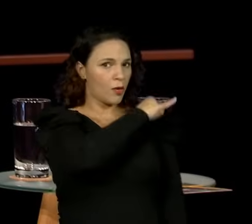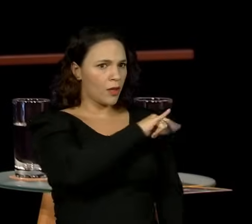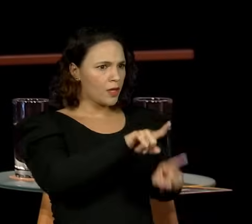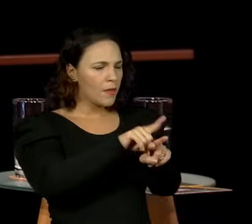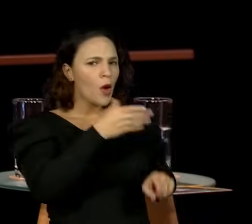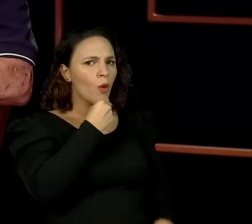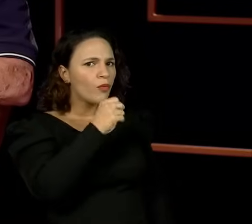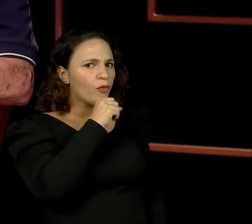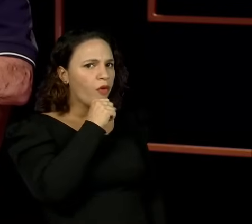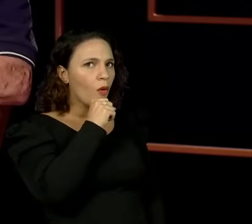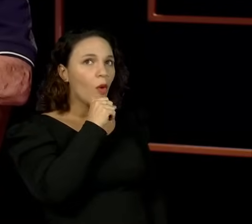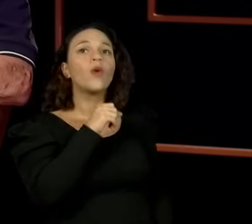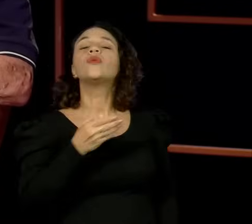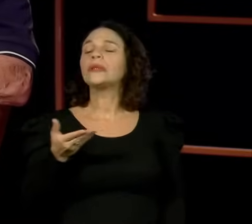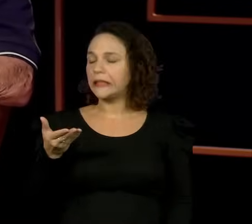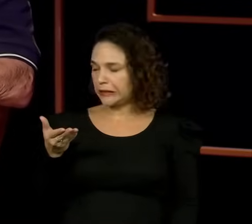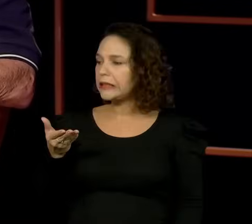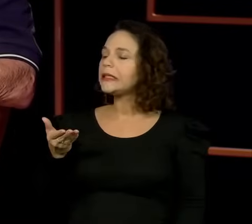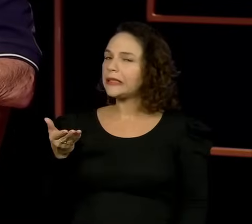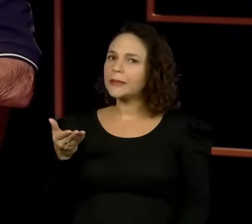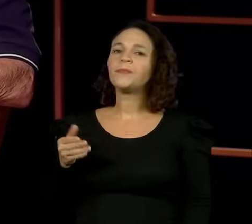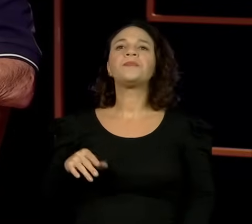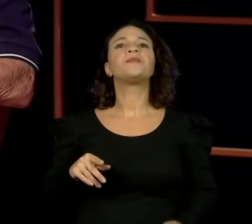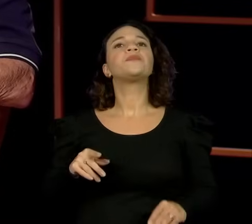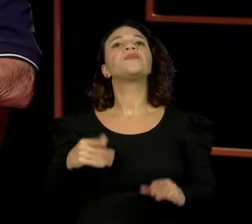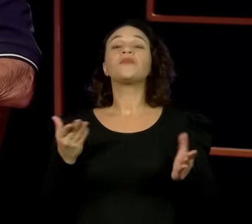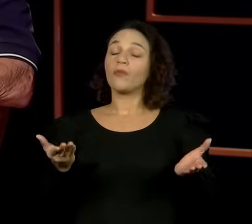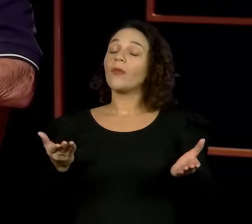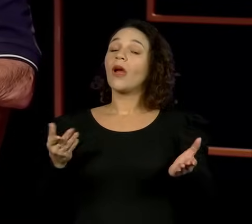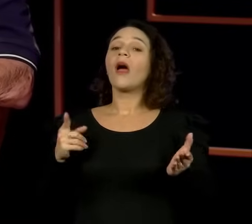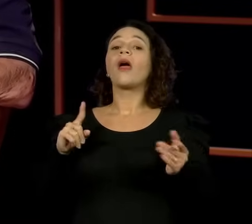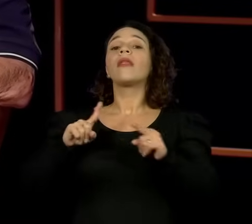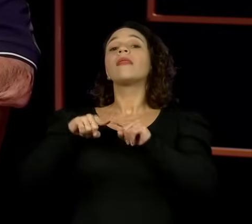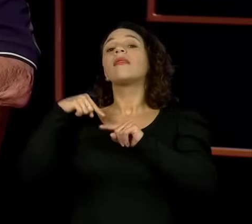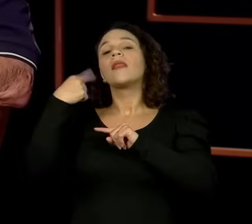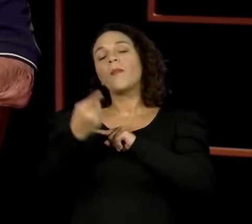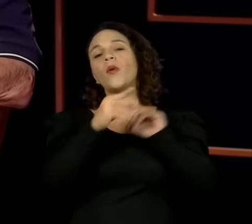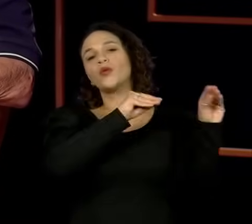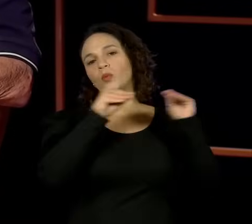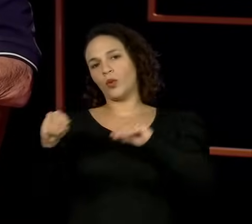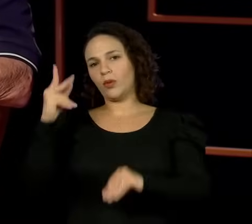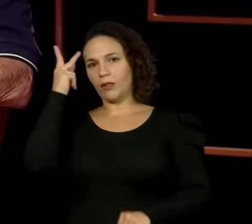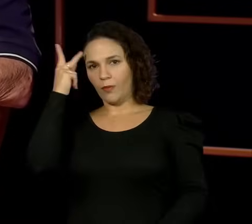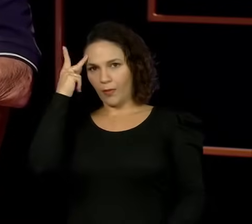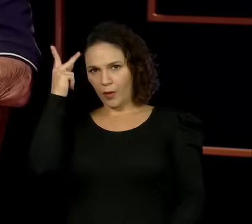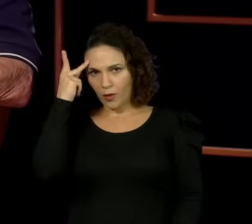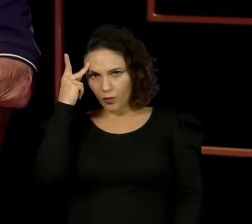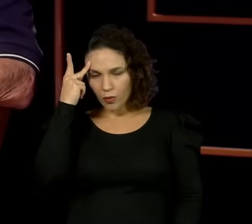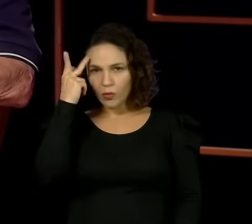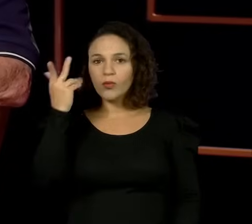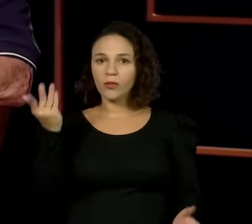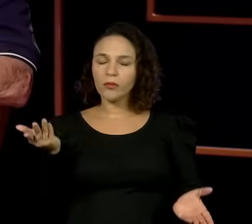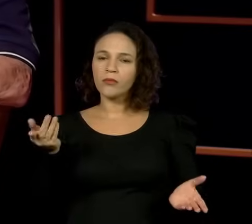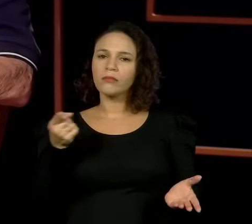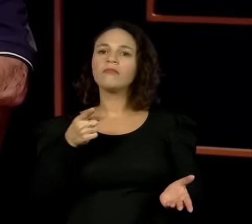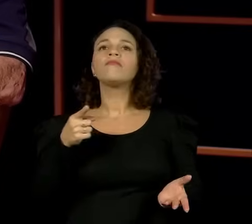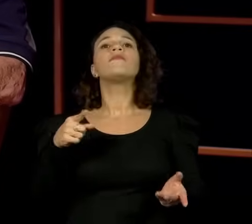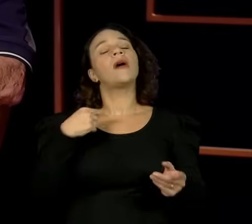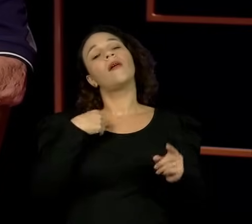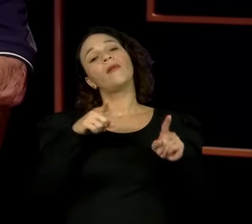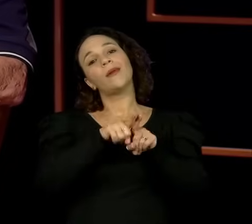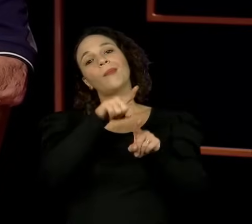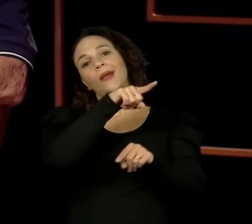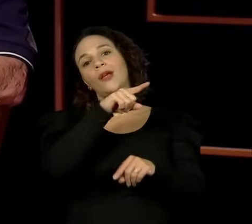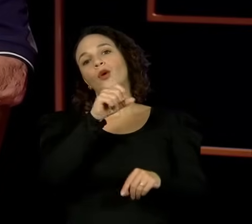também. Tinha, aí sim. Aí depois eles vieram para São Paulo e nós acabamos vindo para São